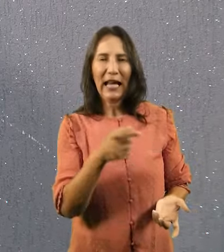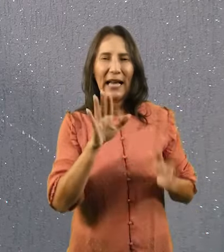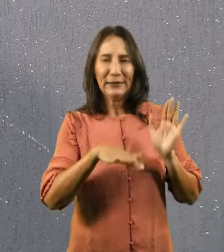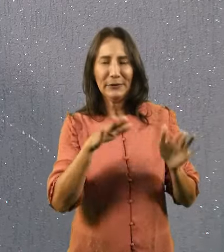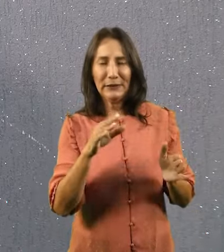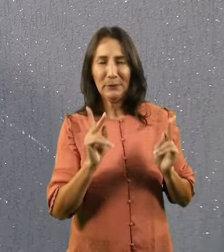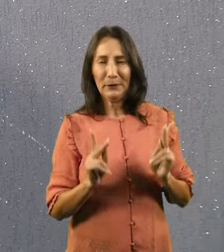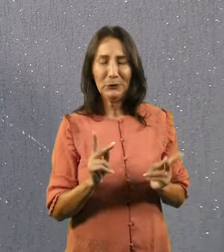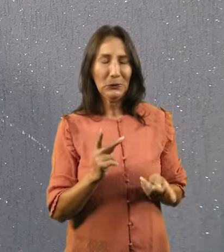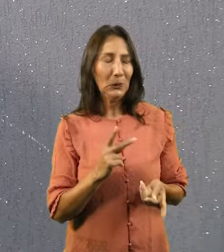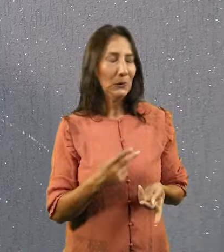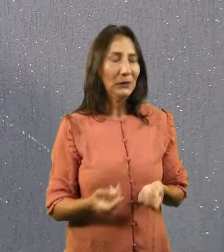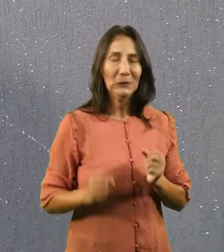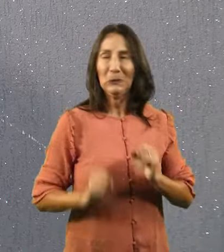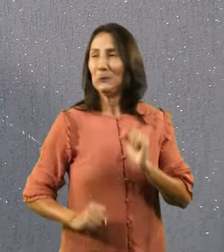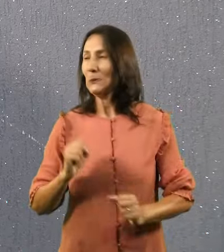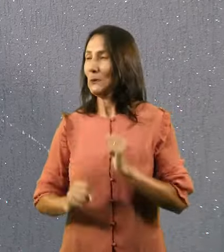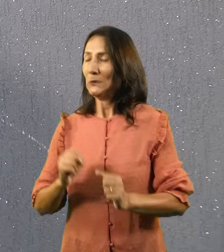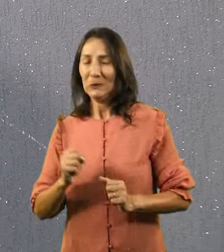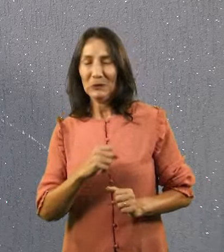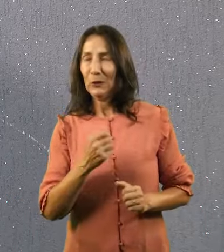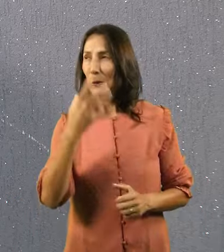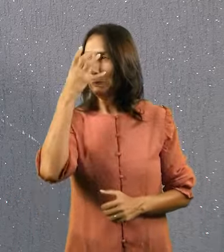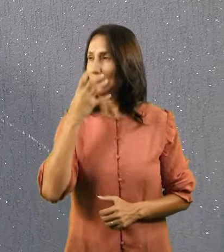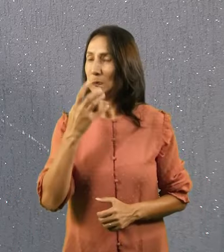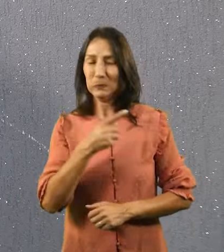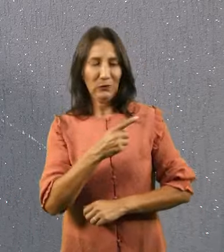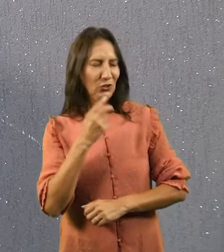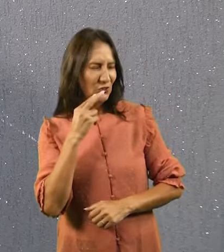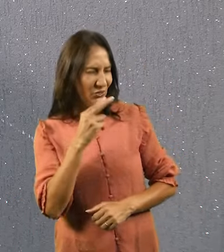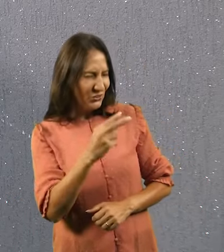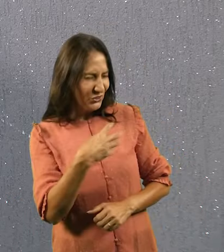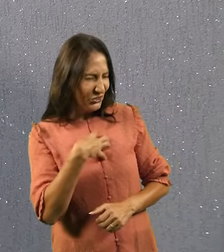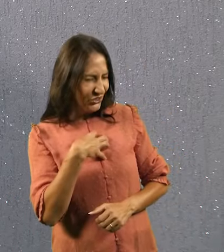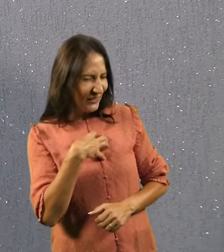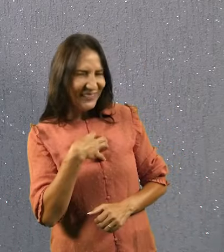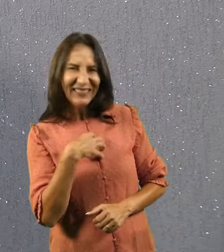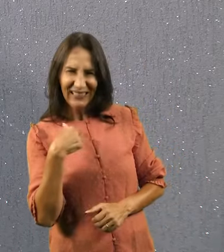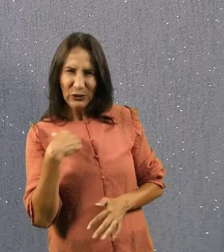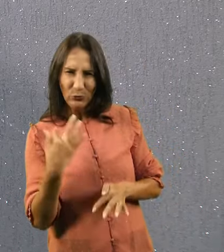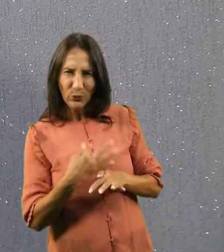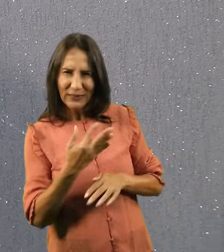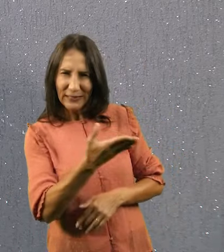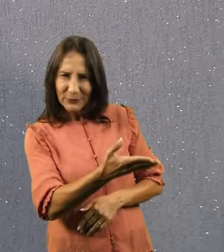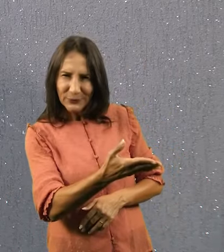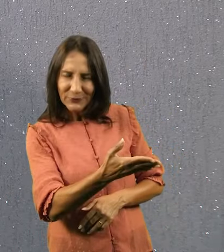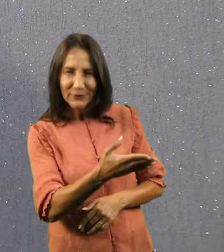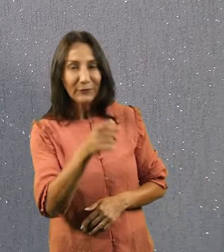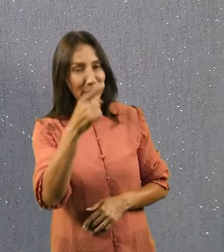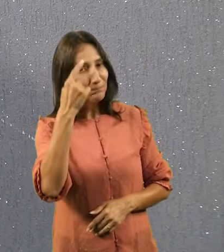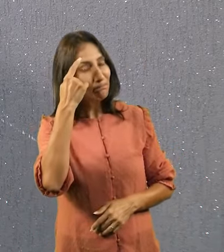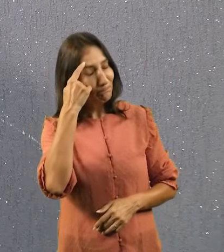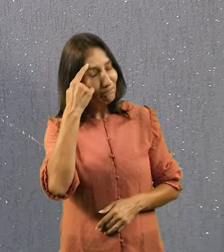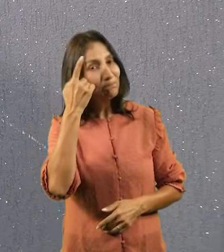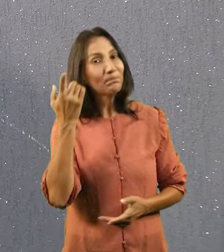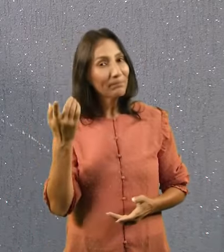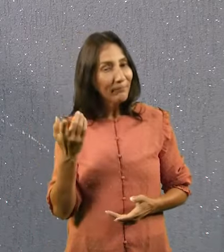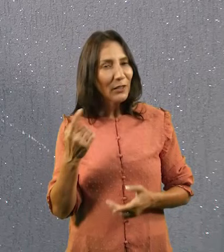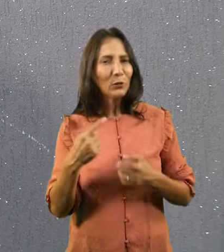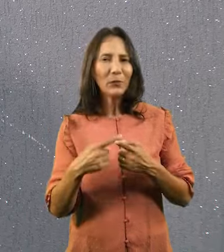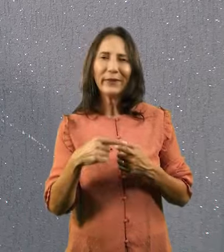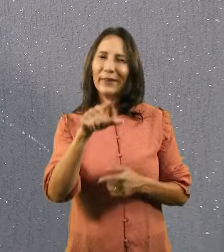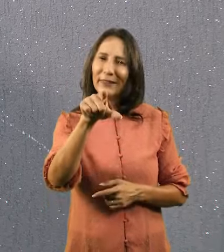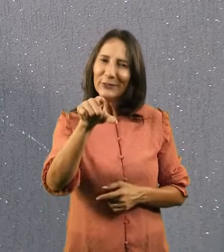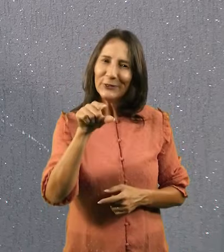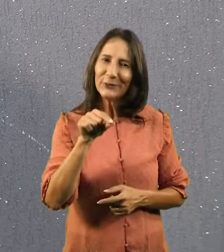dessa pessoa, esse mal-estar, esse jeito dele ou dela ser? Então, gente, é muito importante porque são